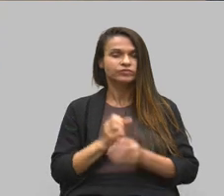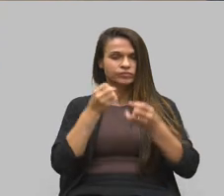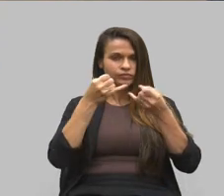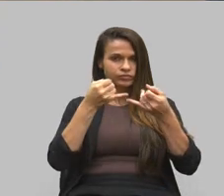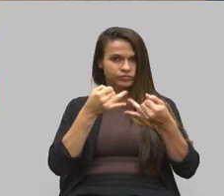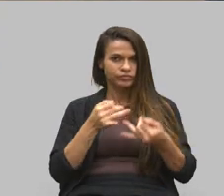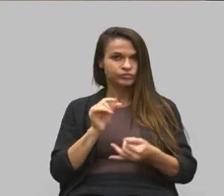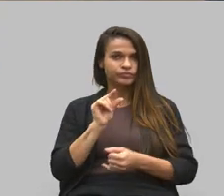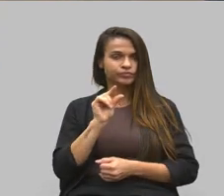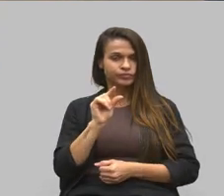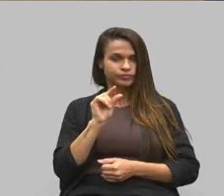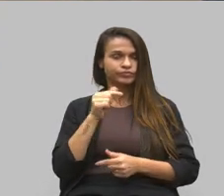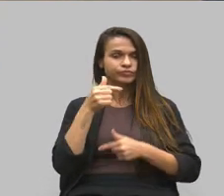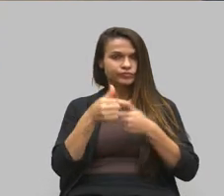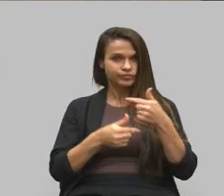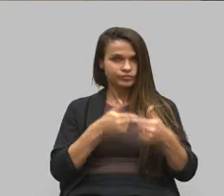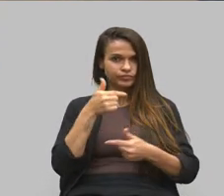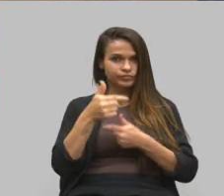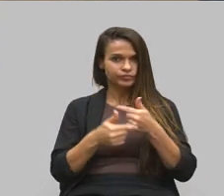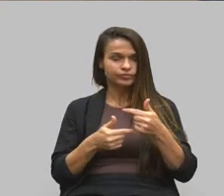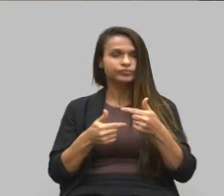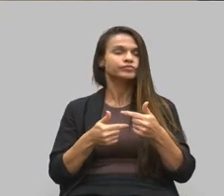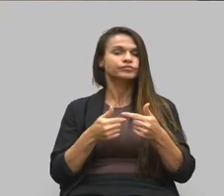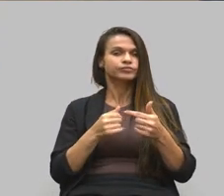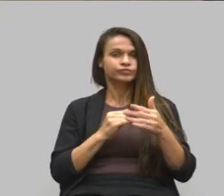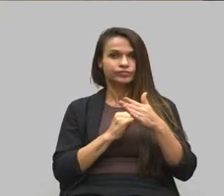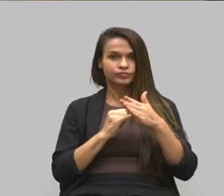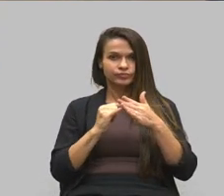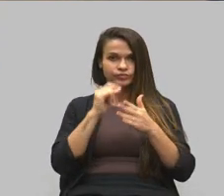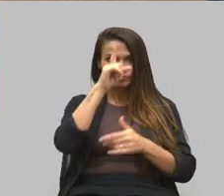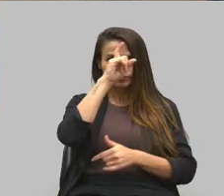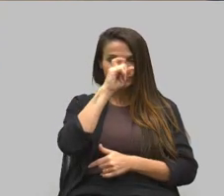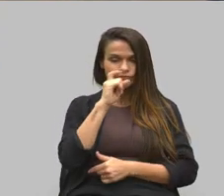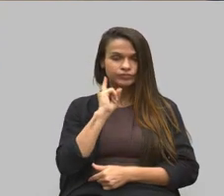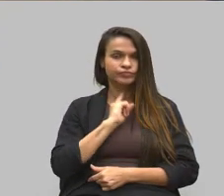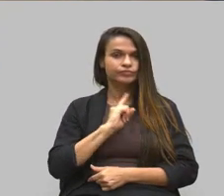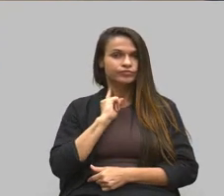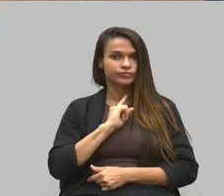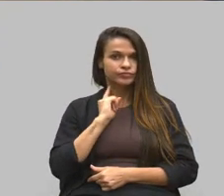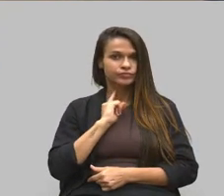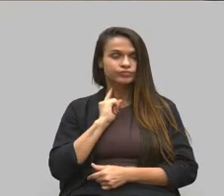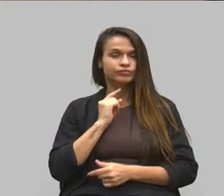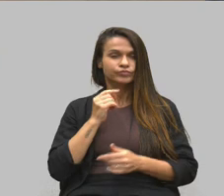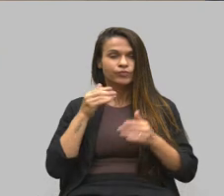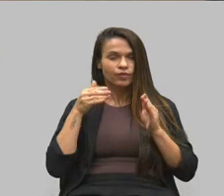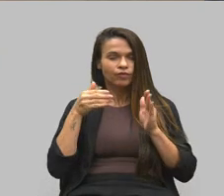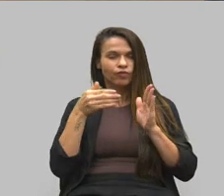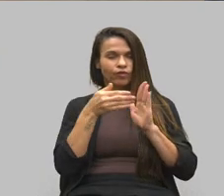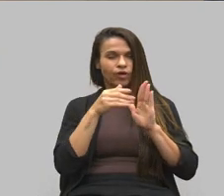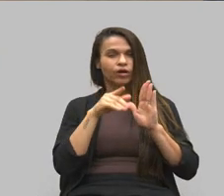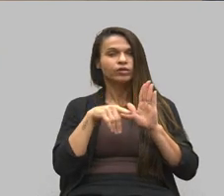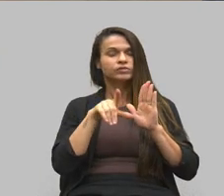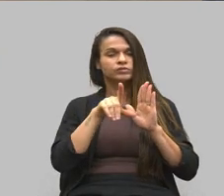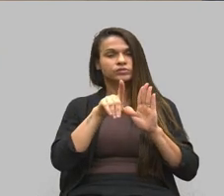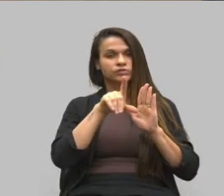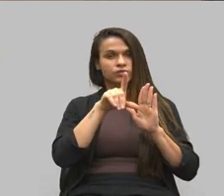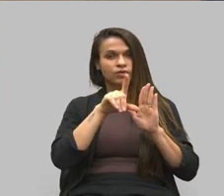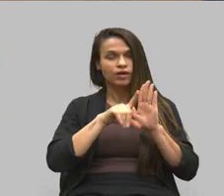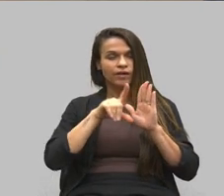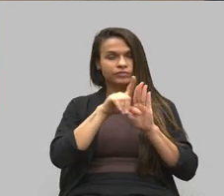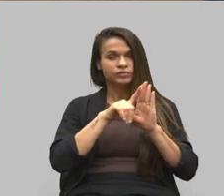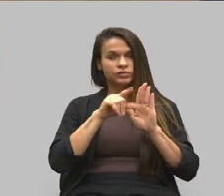do nosso serviço a Fundação Hospitalar do Estado de Minas Gerais seguindo a legislação vigente portarias gmms